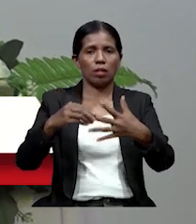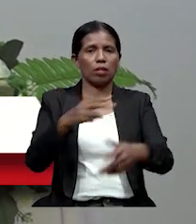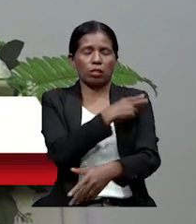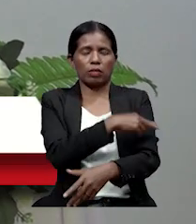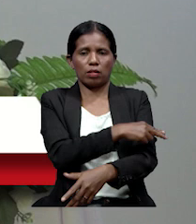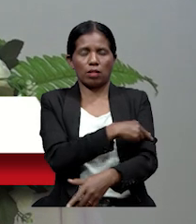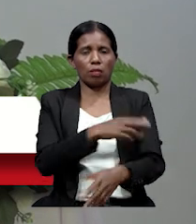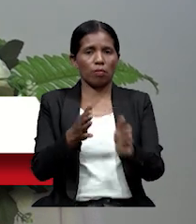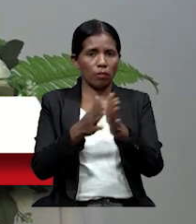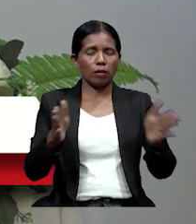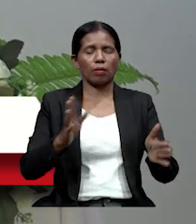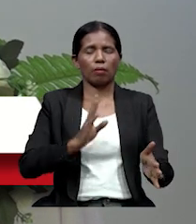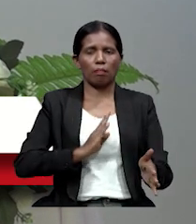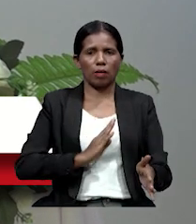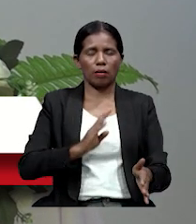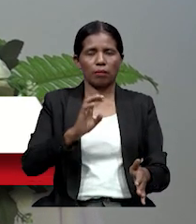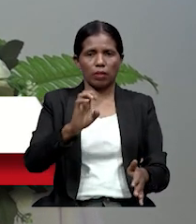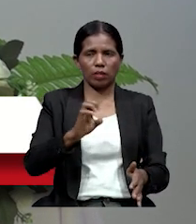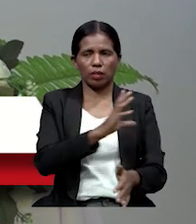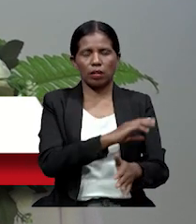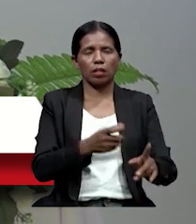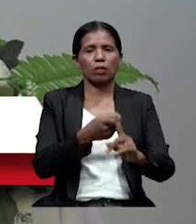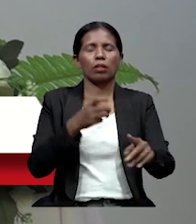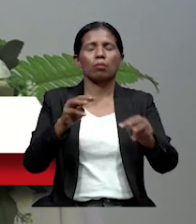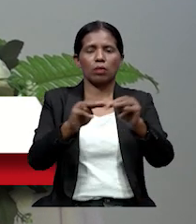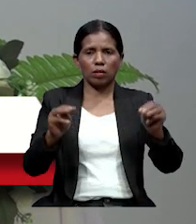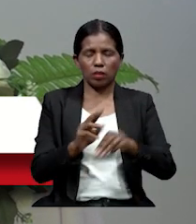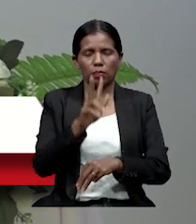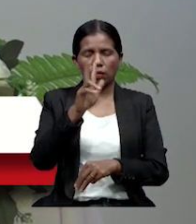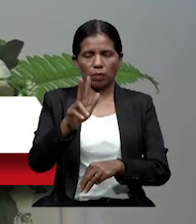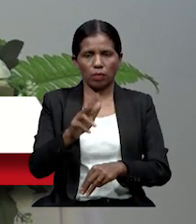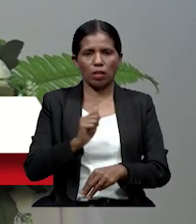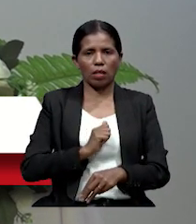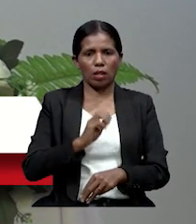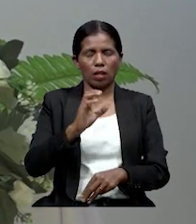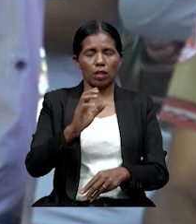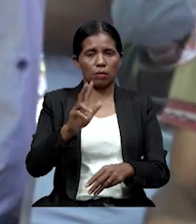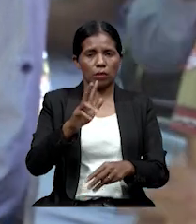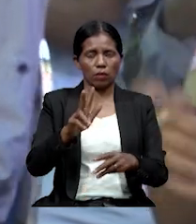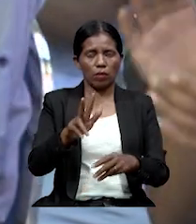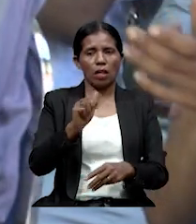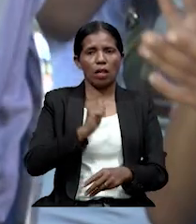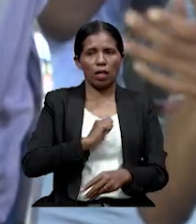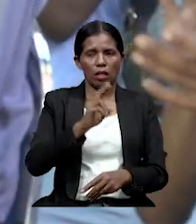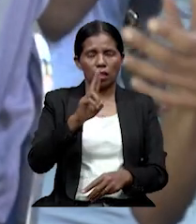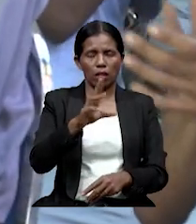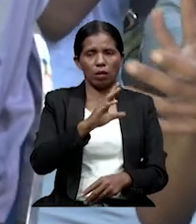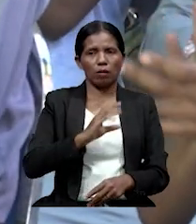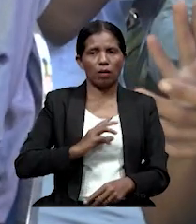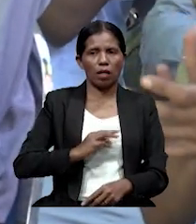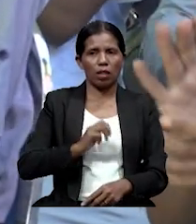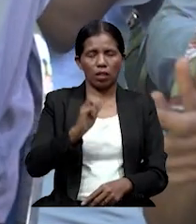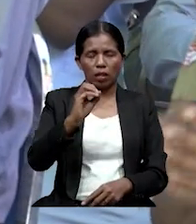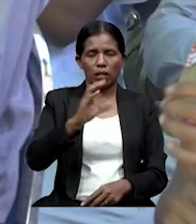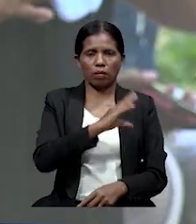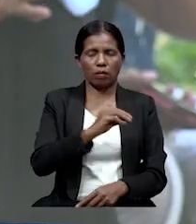nebe inclui o si munisipal tolo ai liliu ina no mas manan fai atu atene